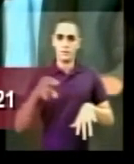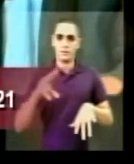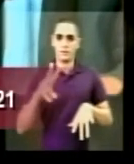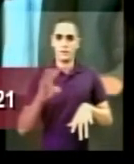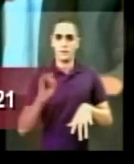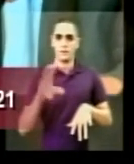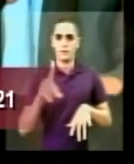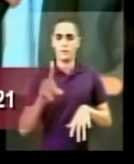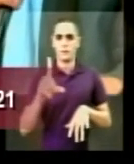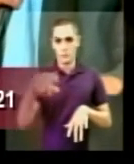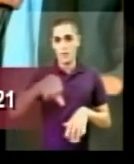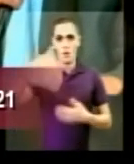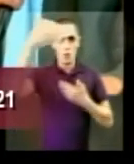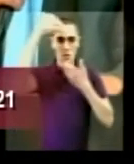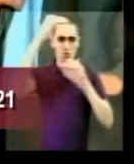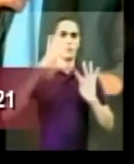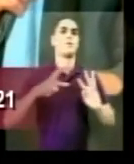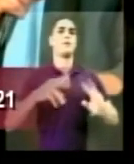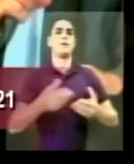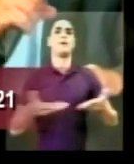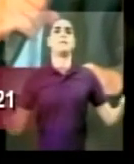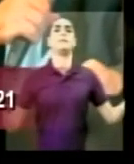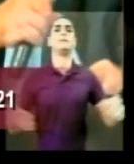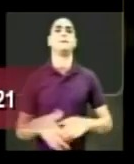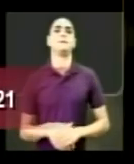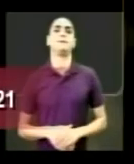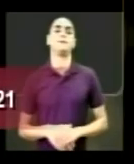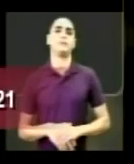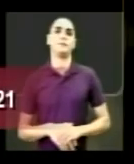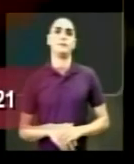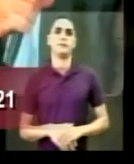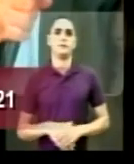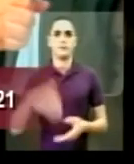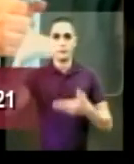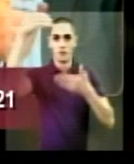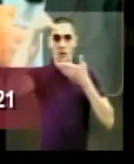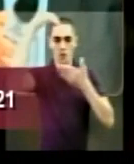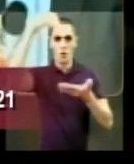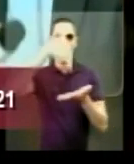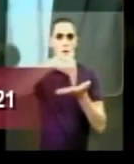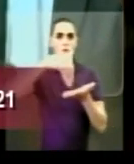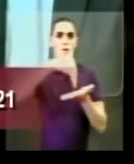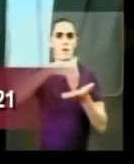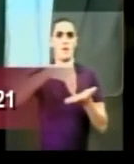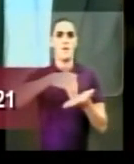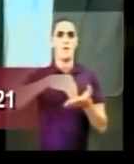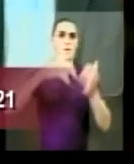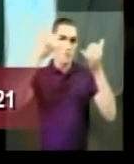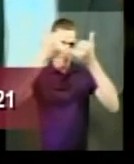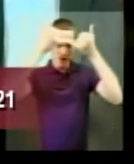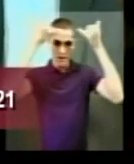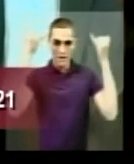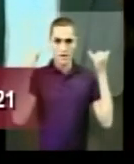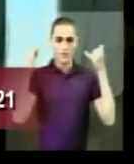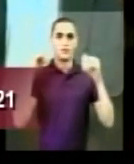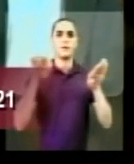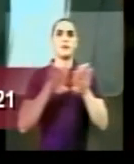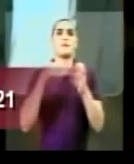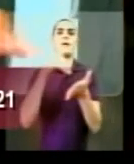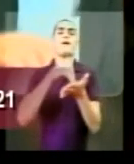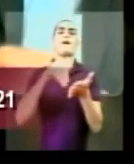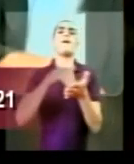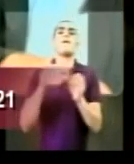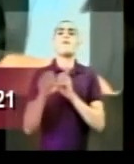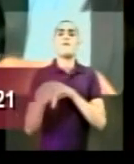Covid-19. Muito obrigado a todos. Muito obrigada, secretário, Andréia, a secretária de Educação